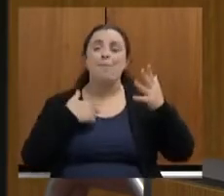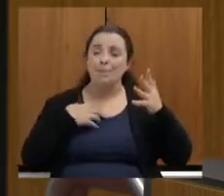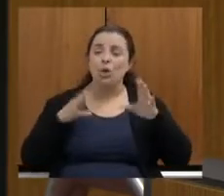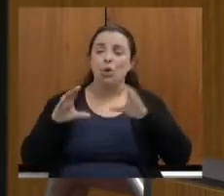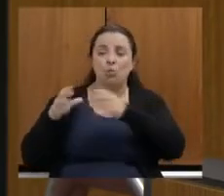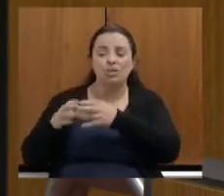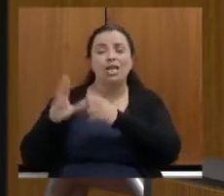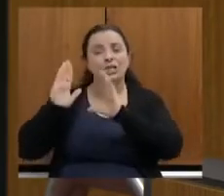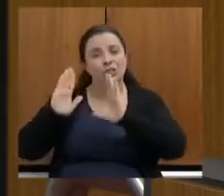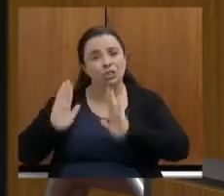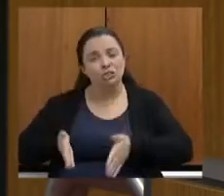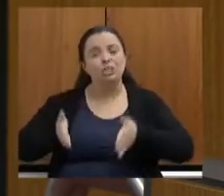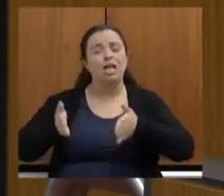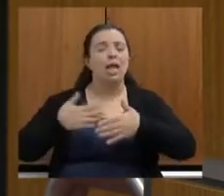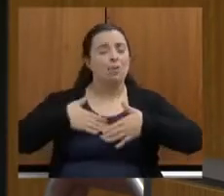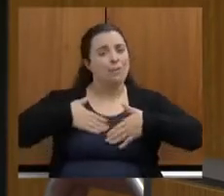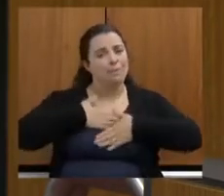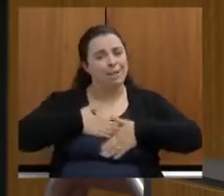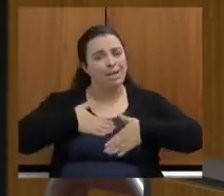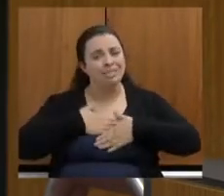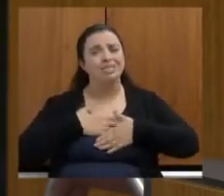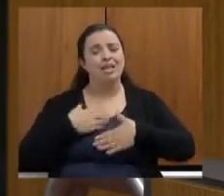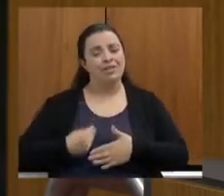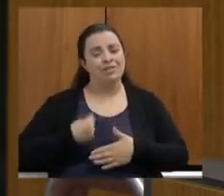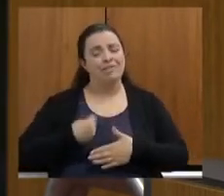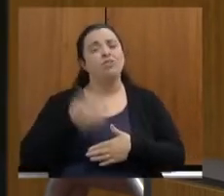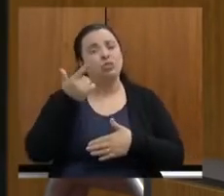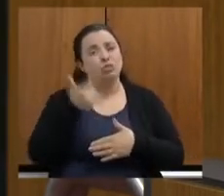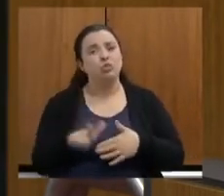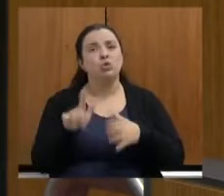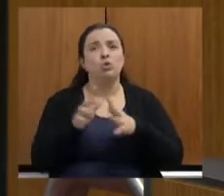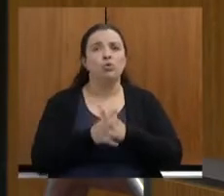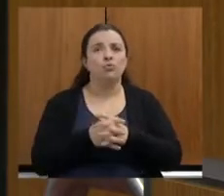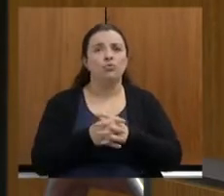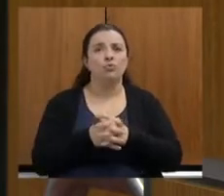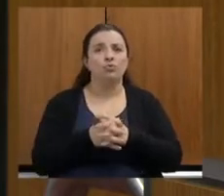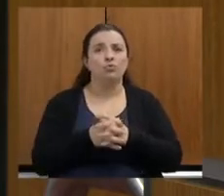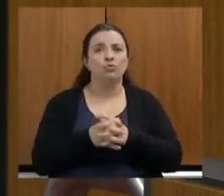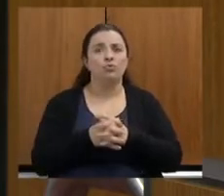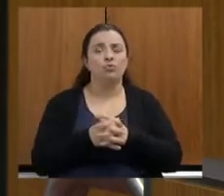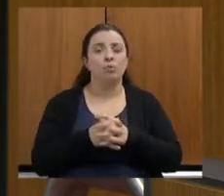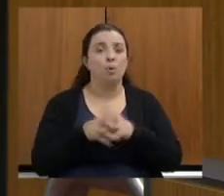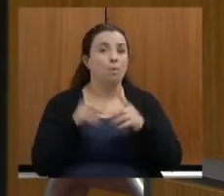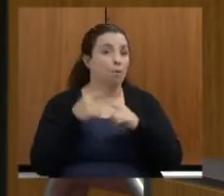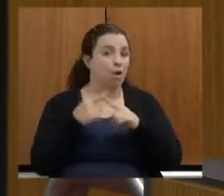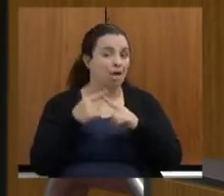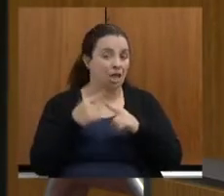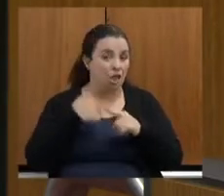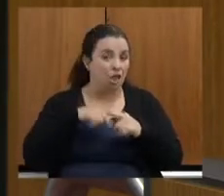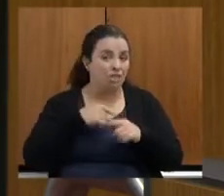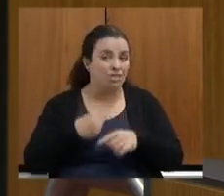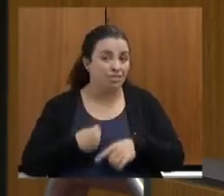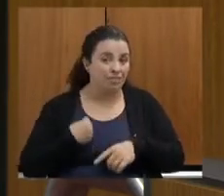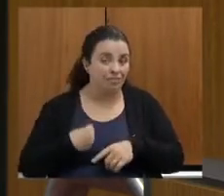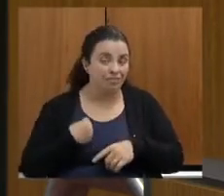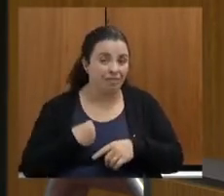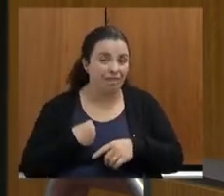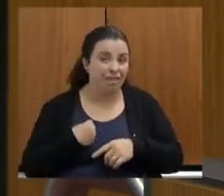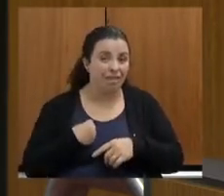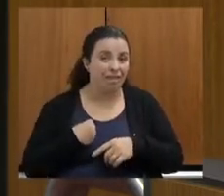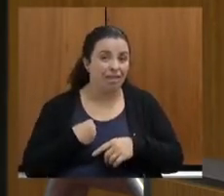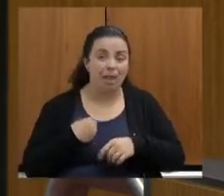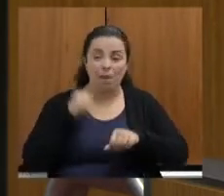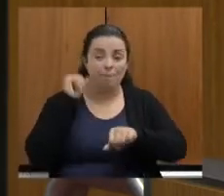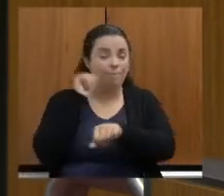teve o prazer de voltar a viver de porque a nossa vida ela está estagnada desde o dia